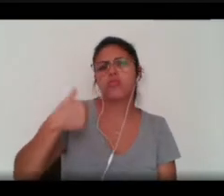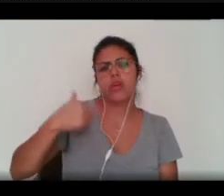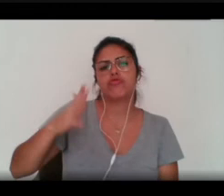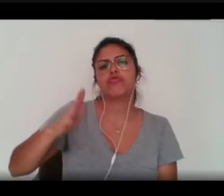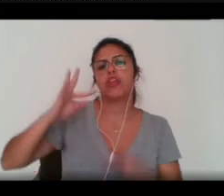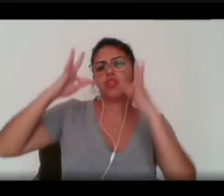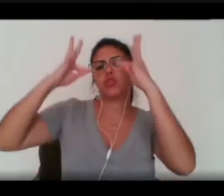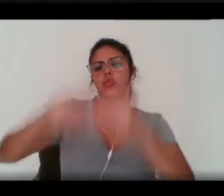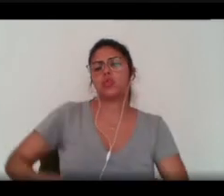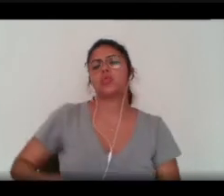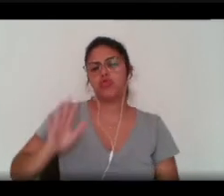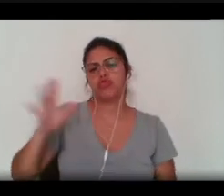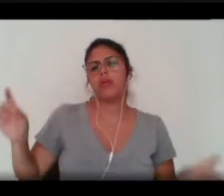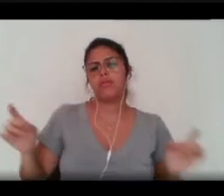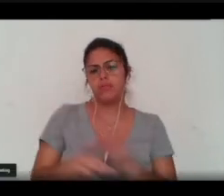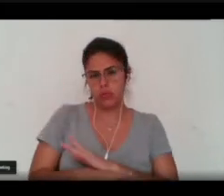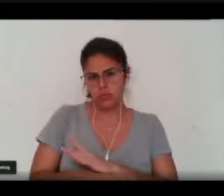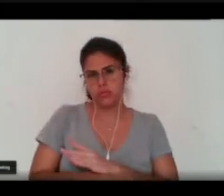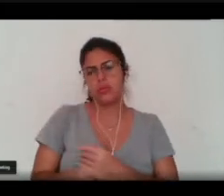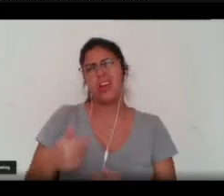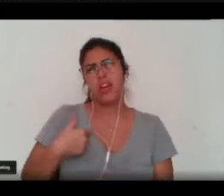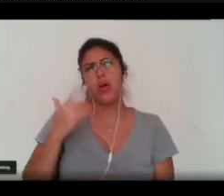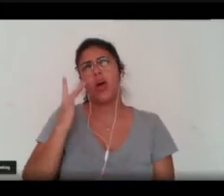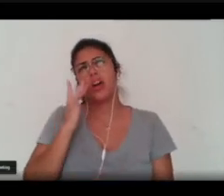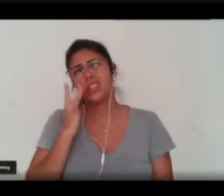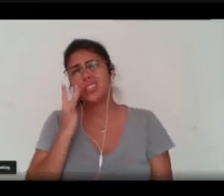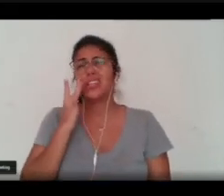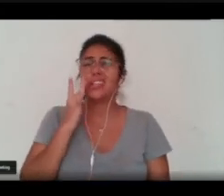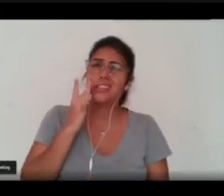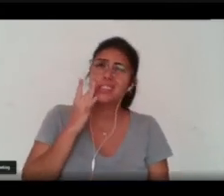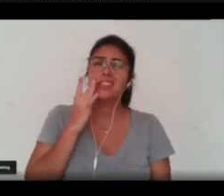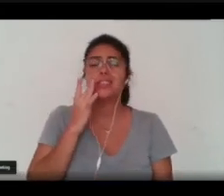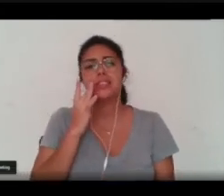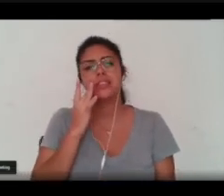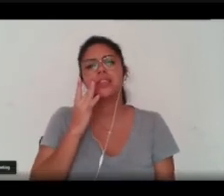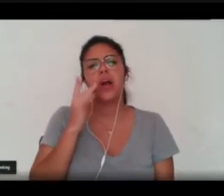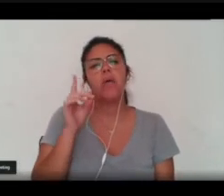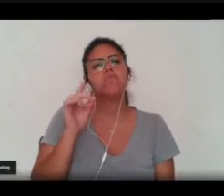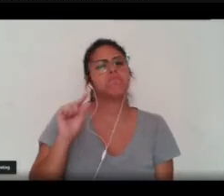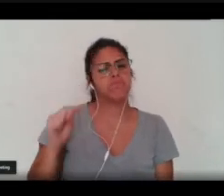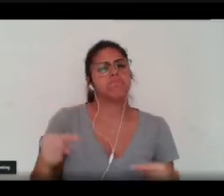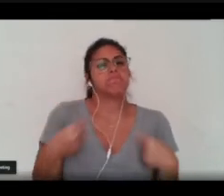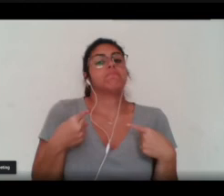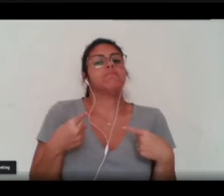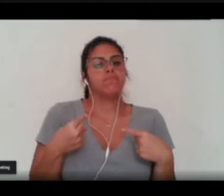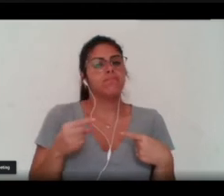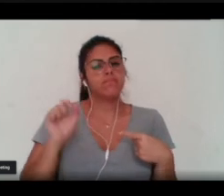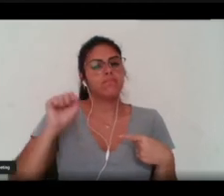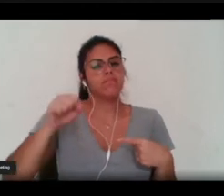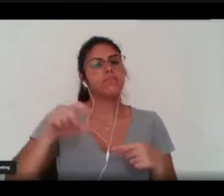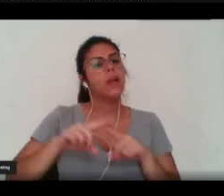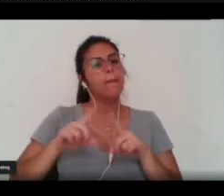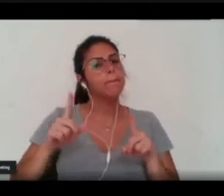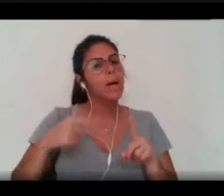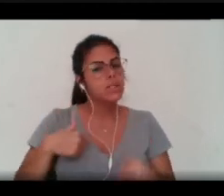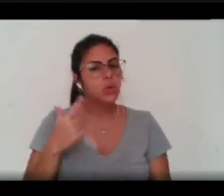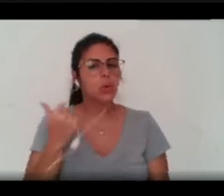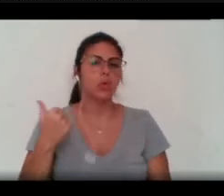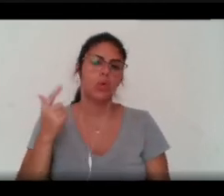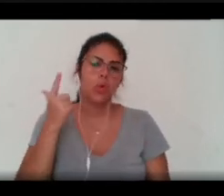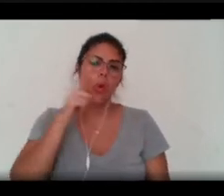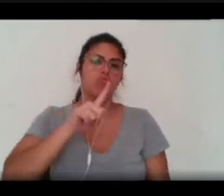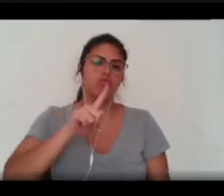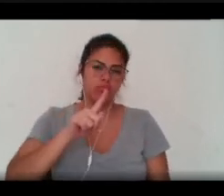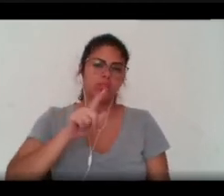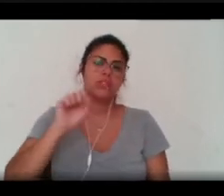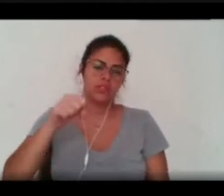Eu achei um pouco desafiador, mas deu para fazer. Eu fiz dentro de 7 horas, fiz